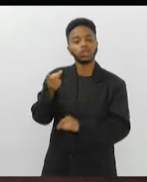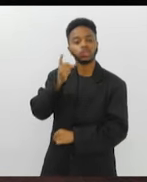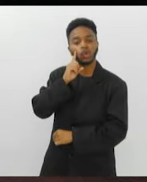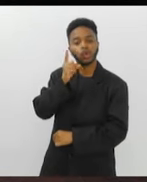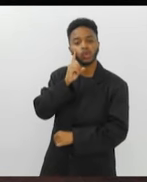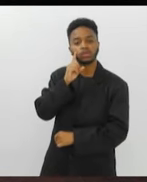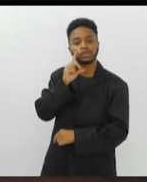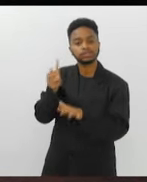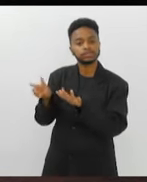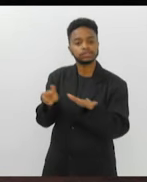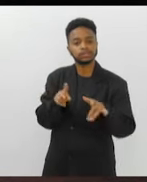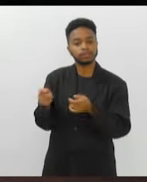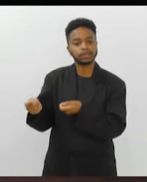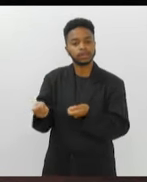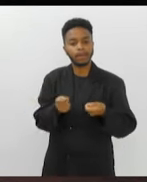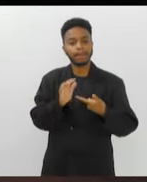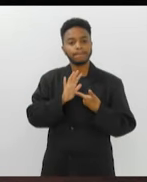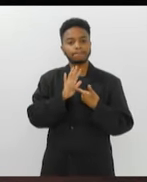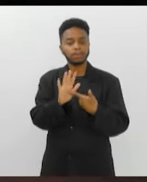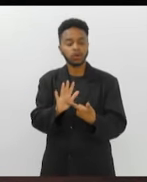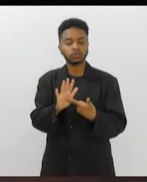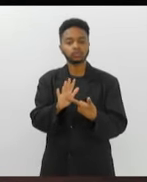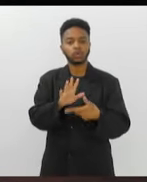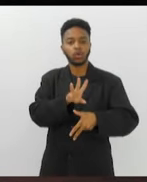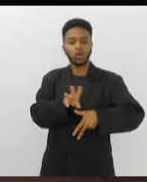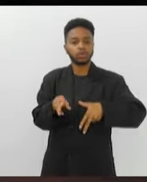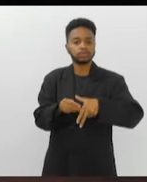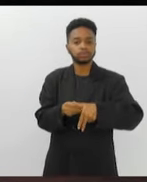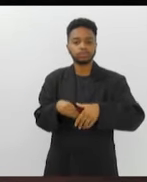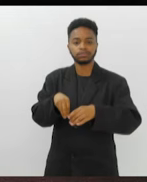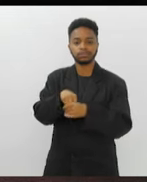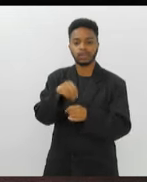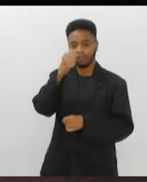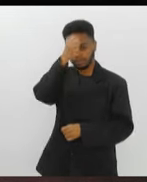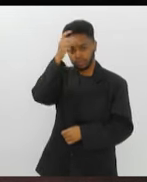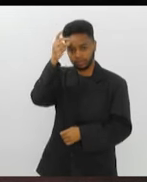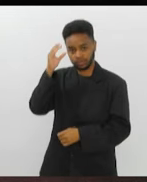semana, um escândalo de corrupção diferente na Prefeitura de Niterói.